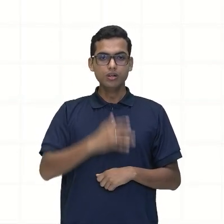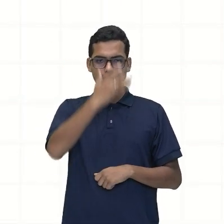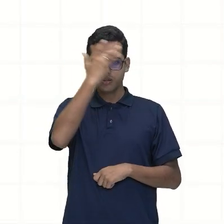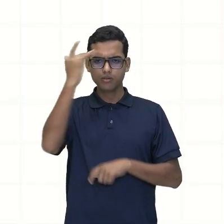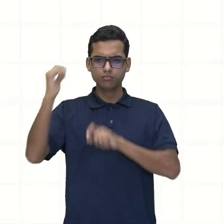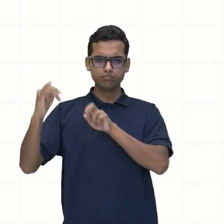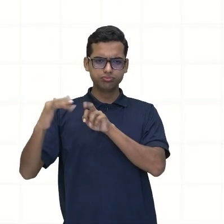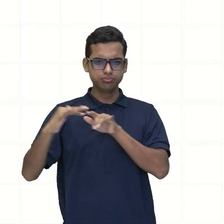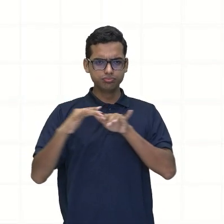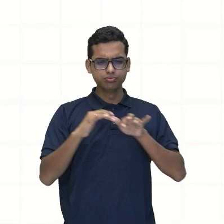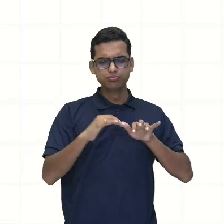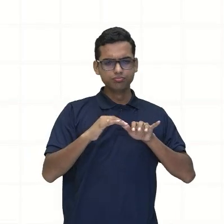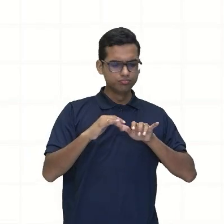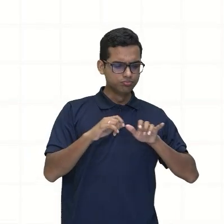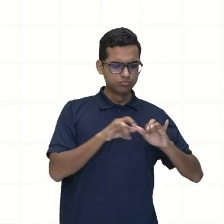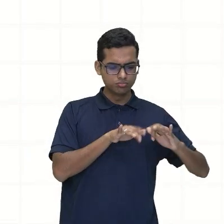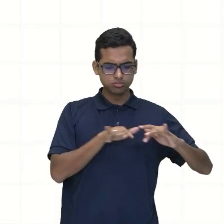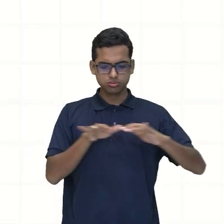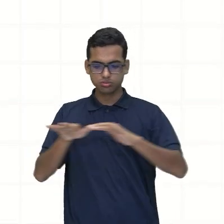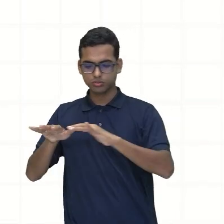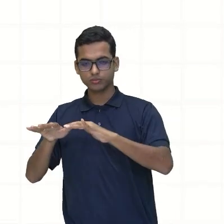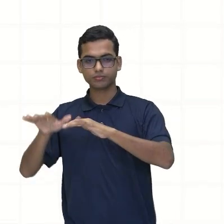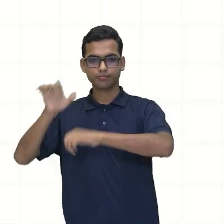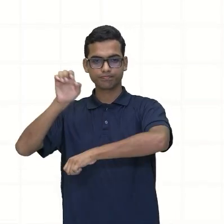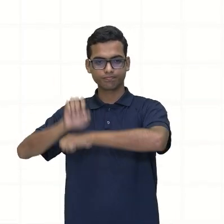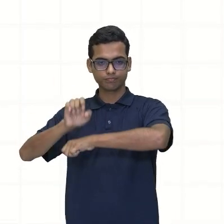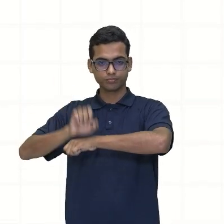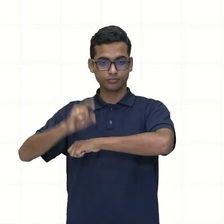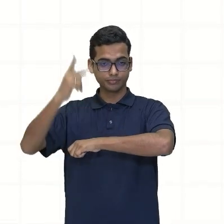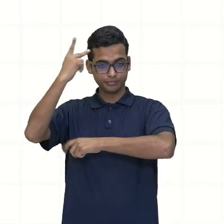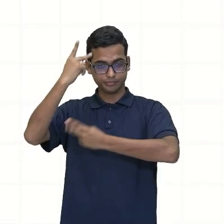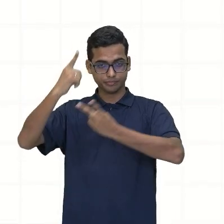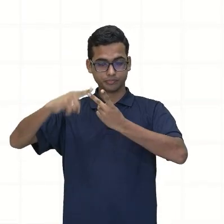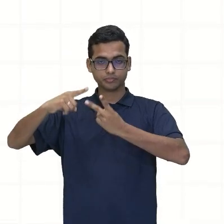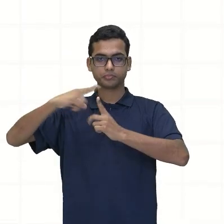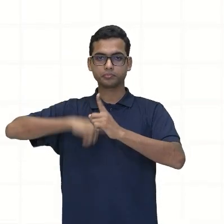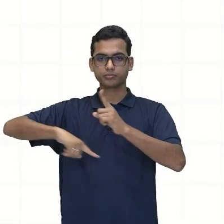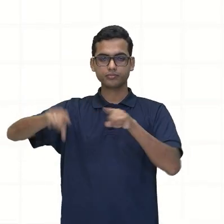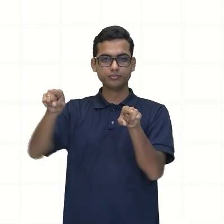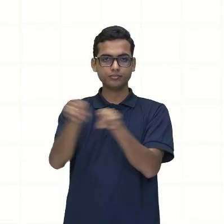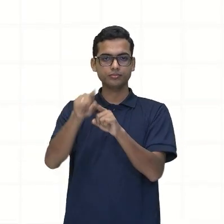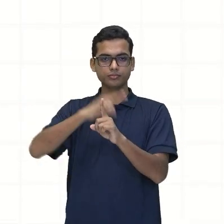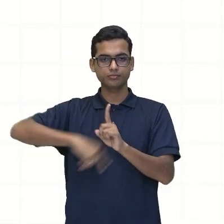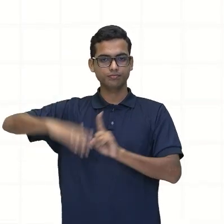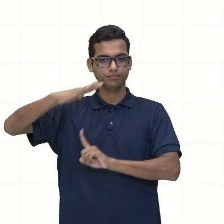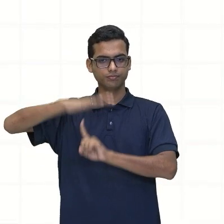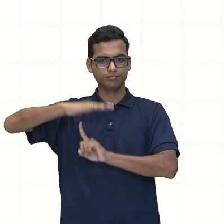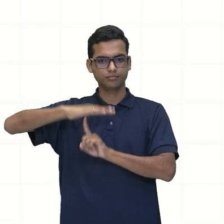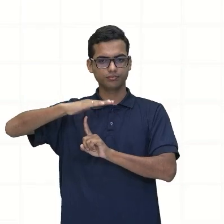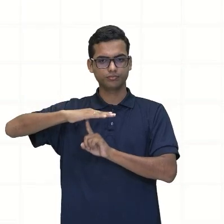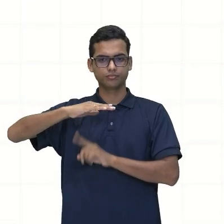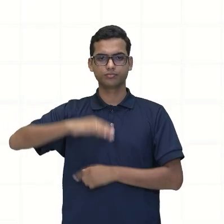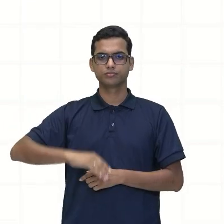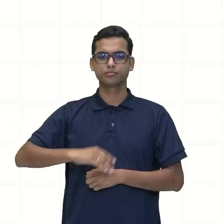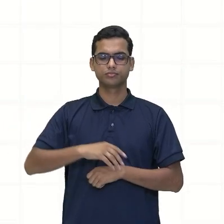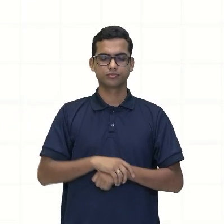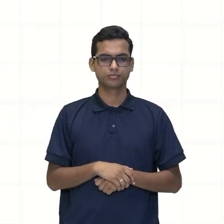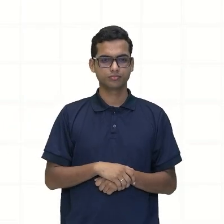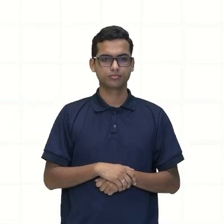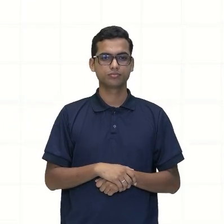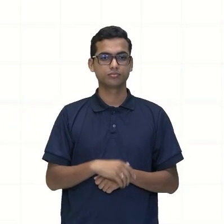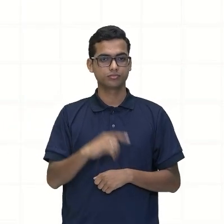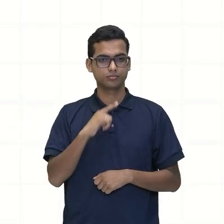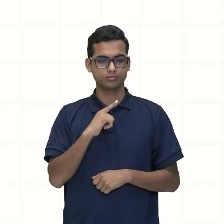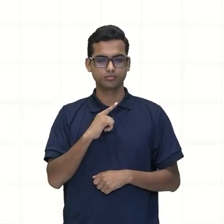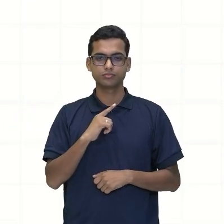Paulo, através da atividade cafeeira, tá bom? Então, nós temos a descoberta do ouro, o ciclo da borracha e a atividade cafeeira